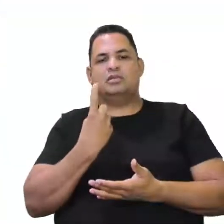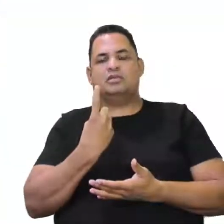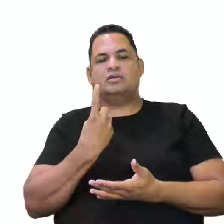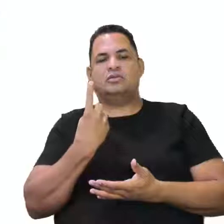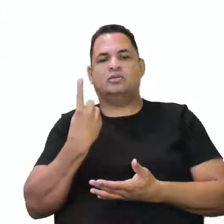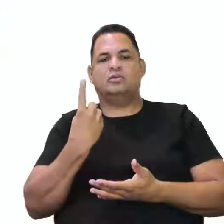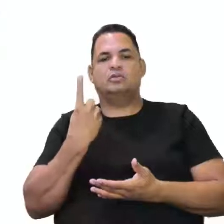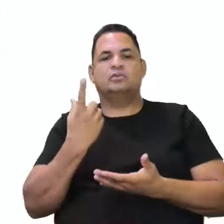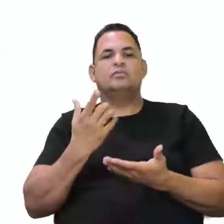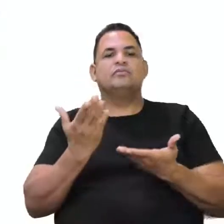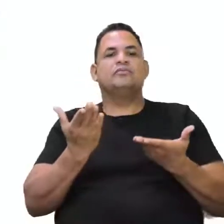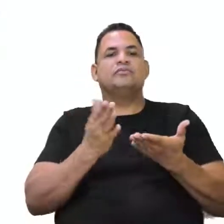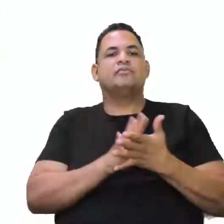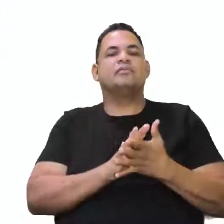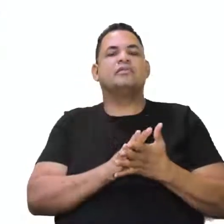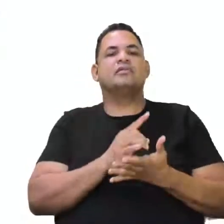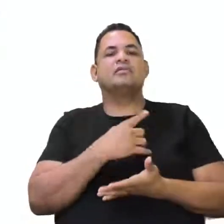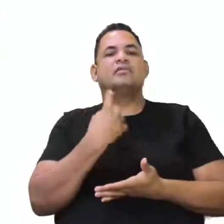vai falar.